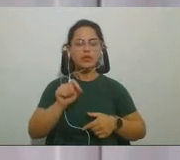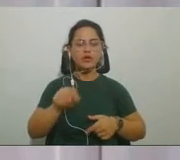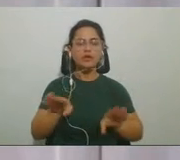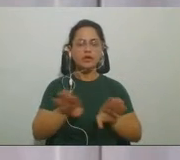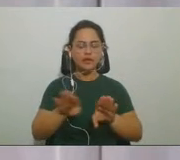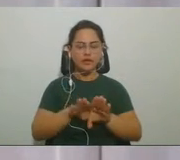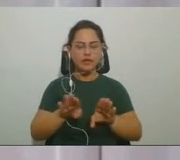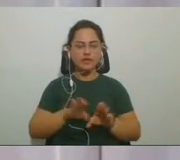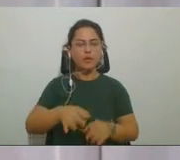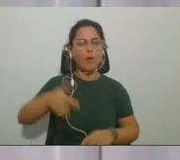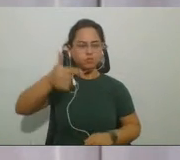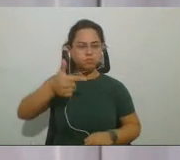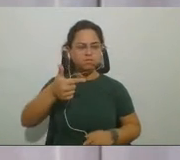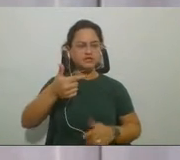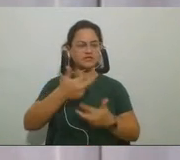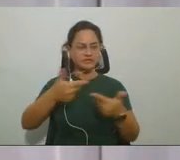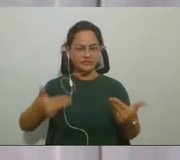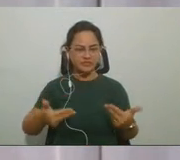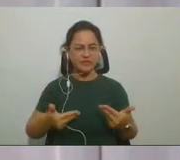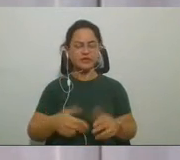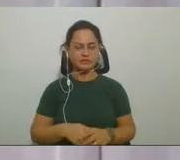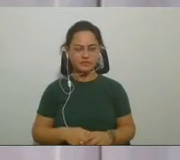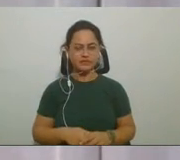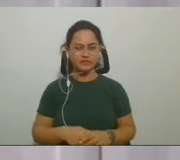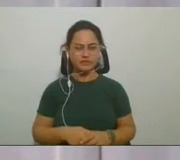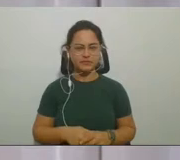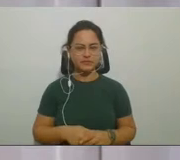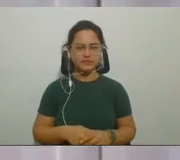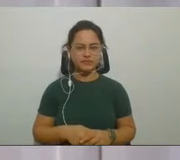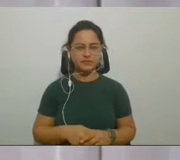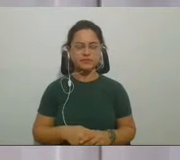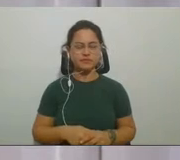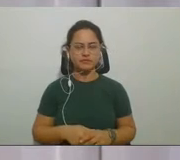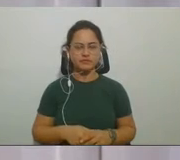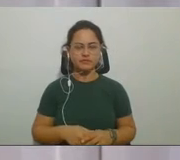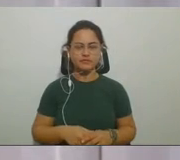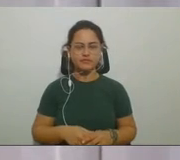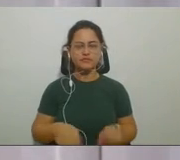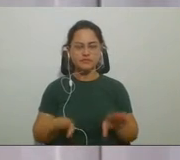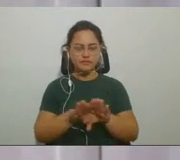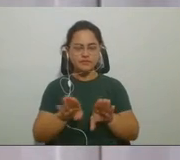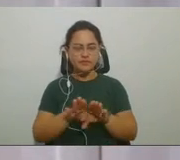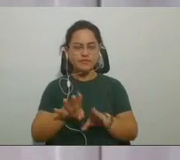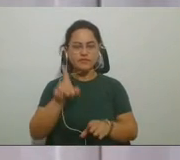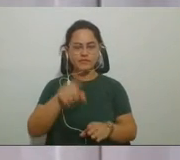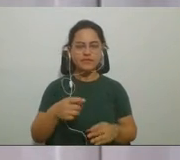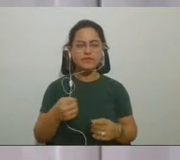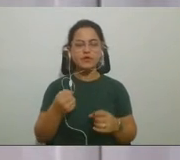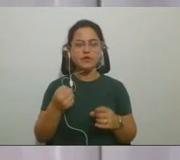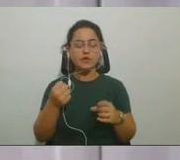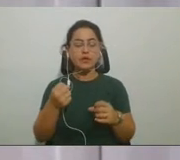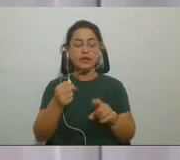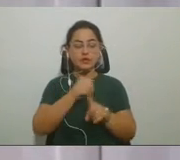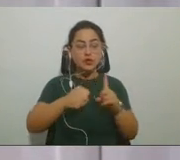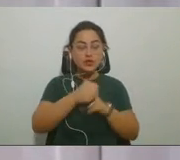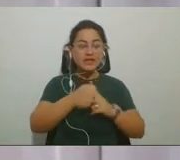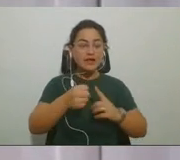armada na segunda metade do século, em ordem a construir sociedades mais justas,